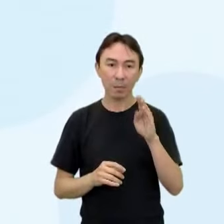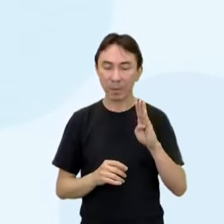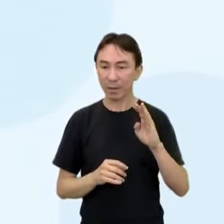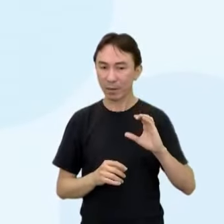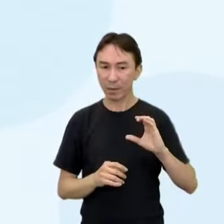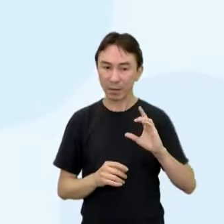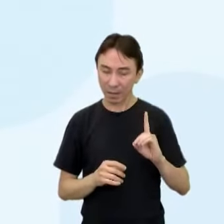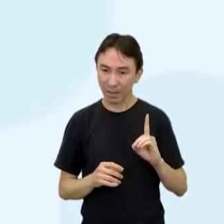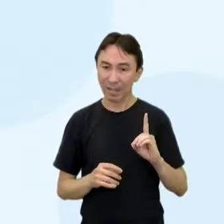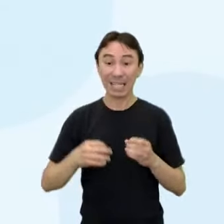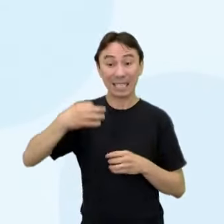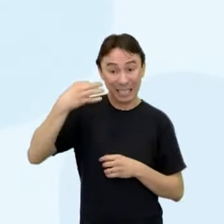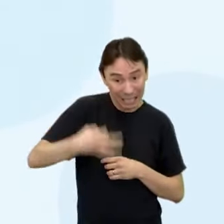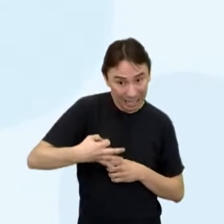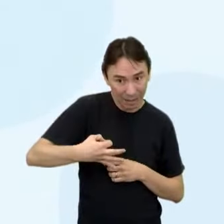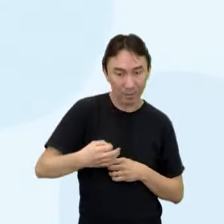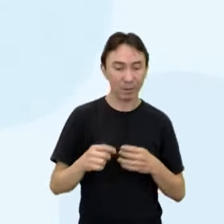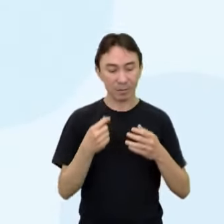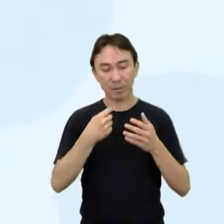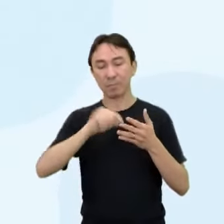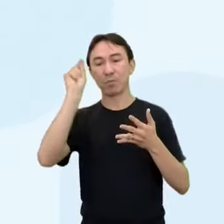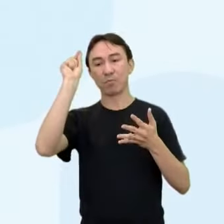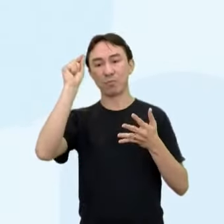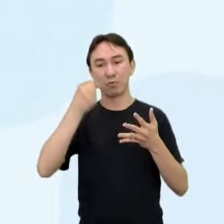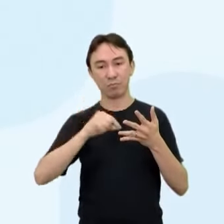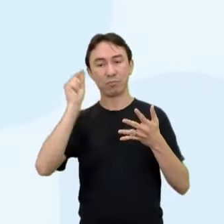com relação a esse infográfico. Letter